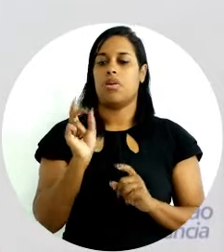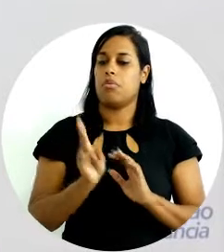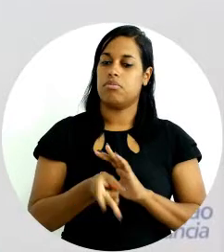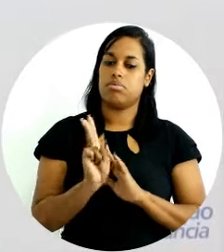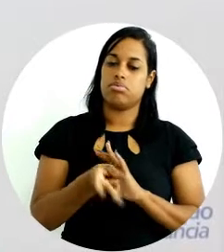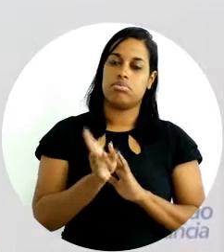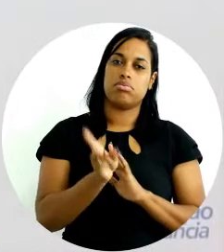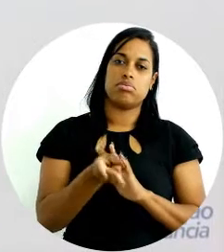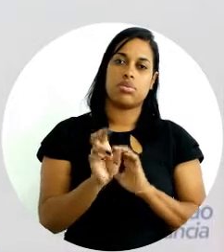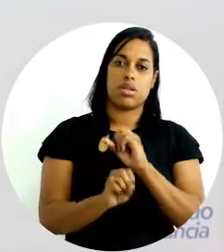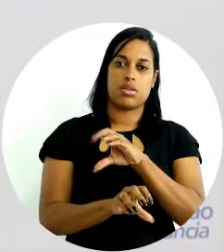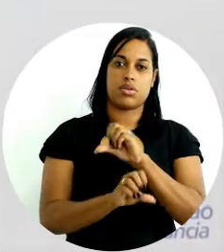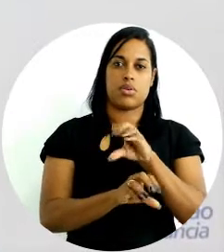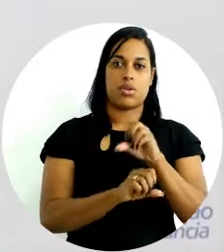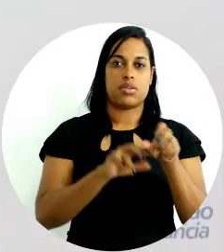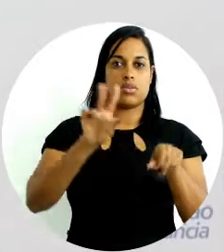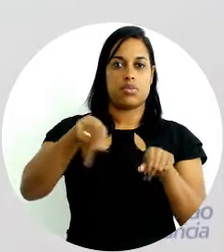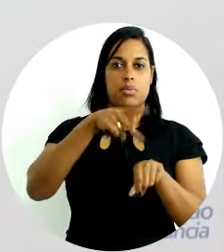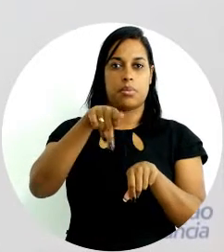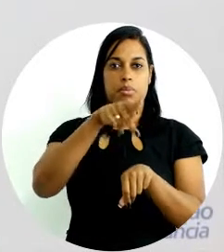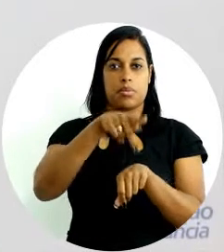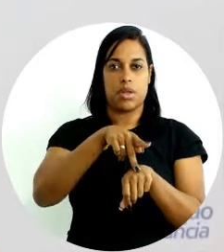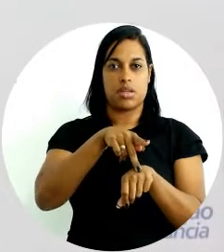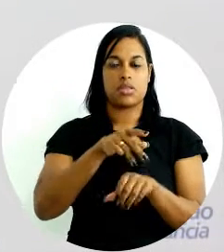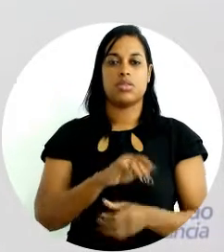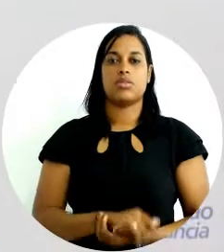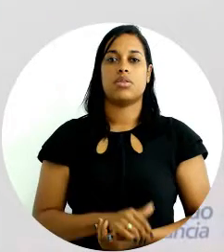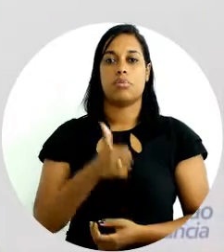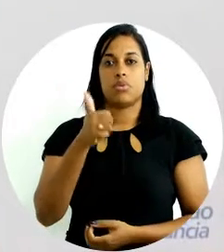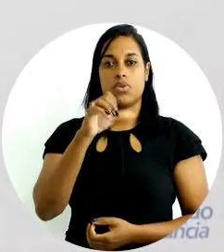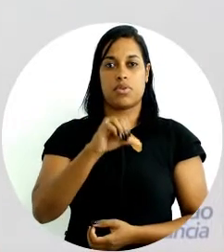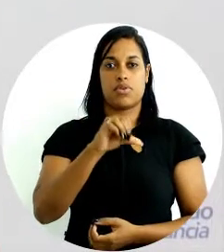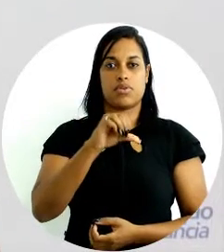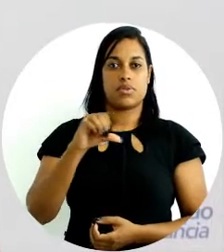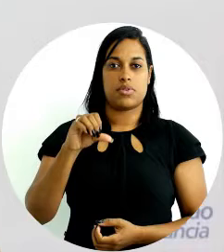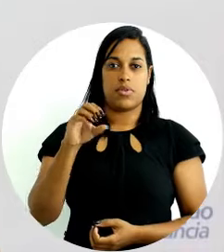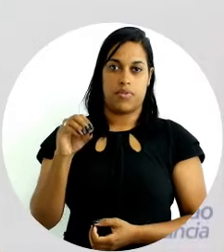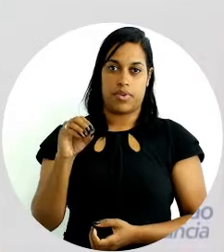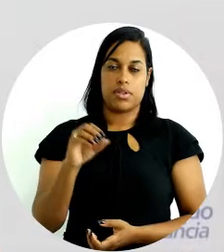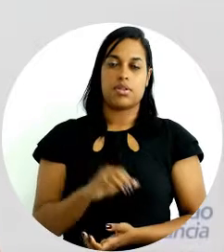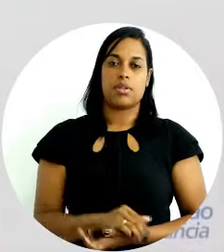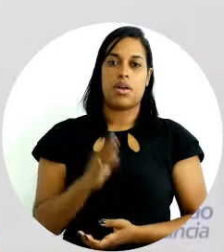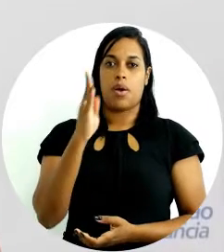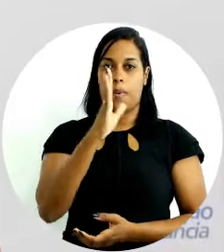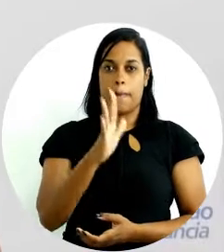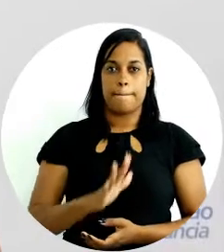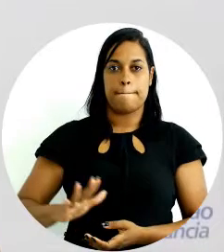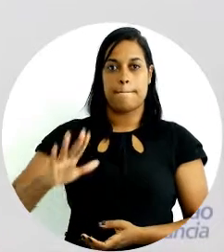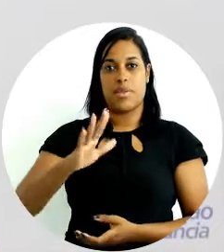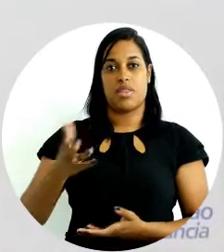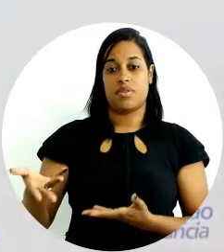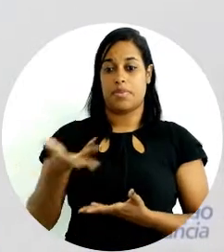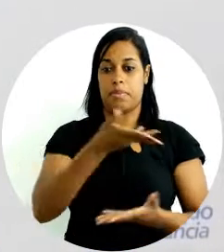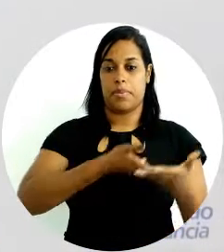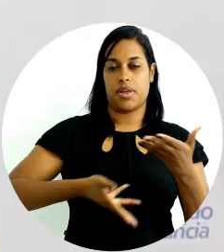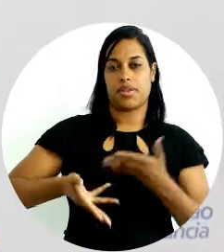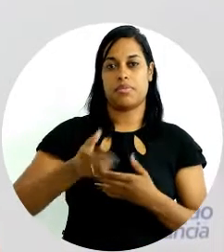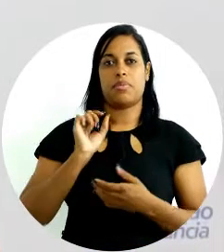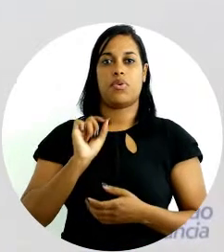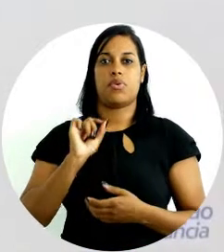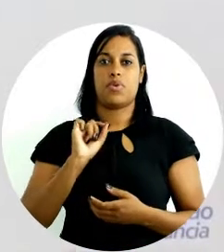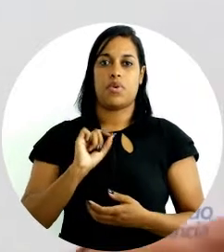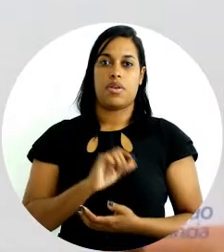o andar da carruagem educacional do nosso país. Em 1990, o Brasil ele